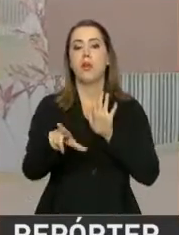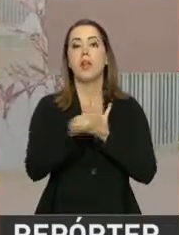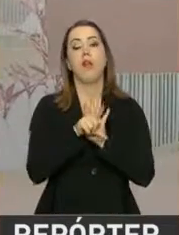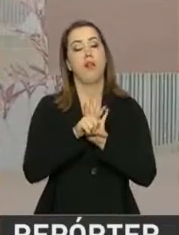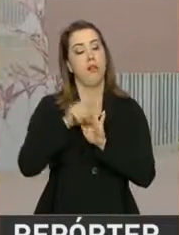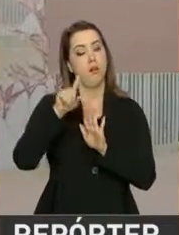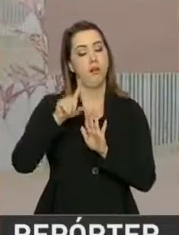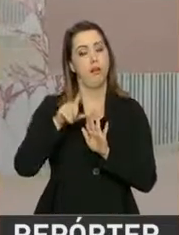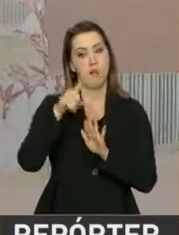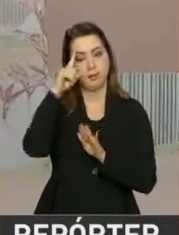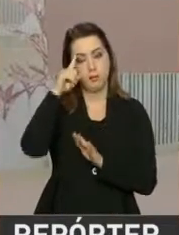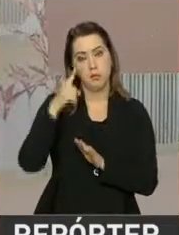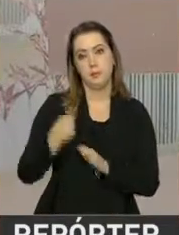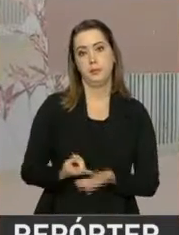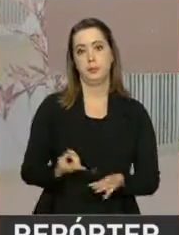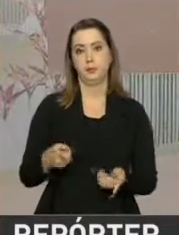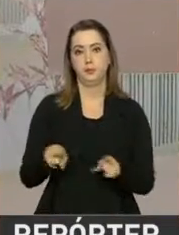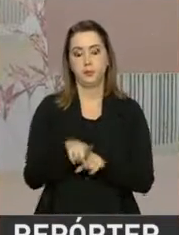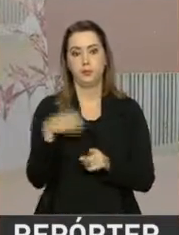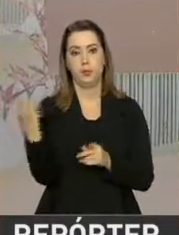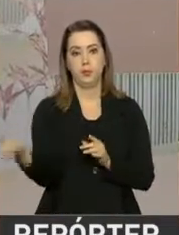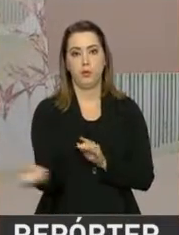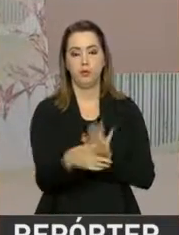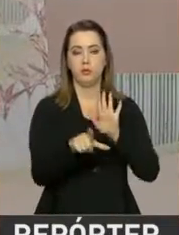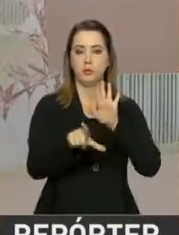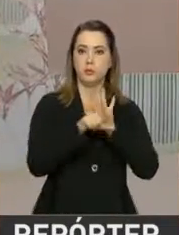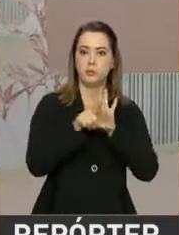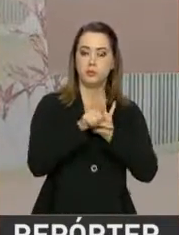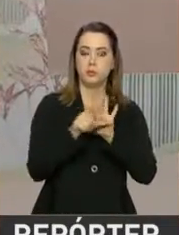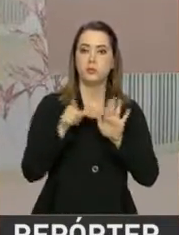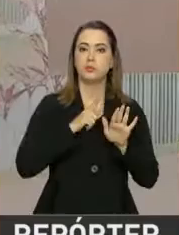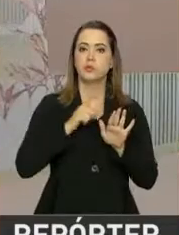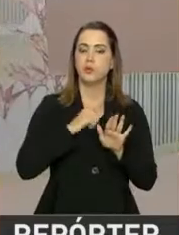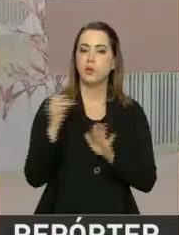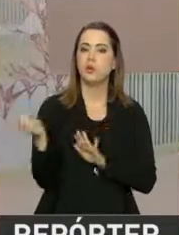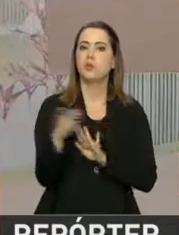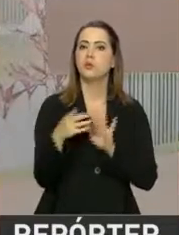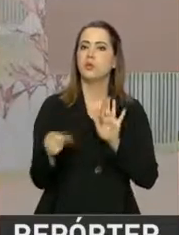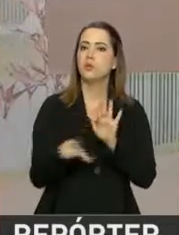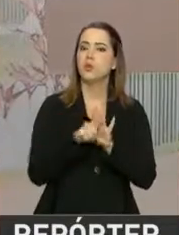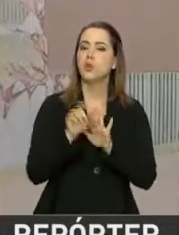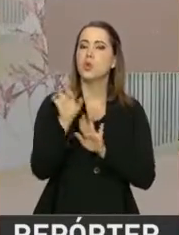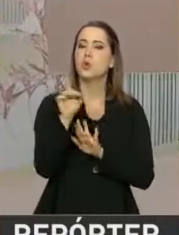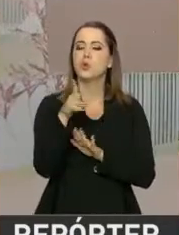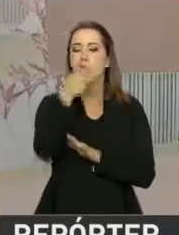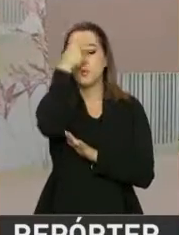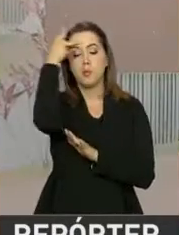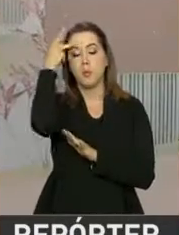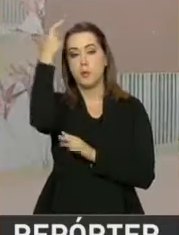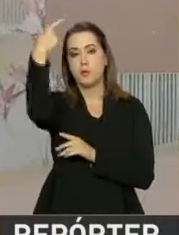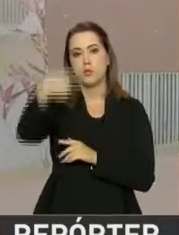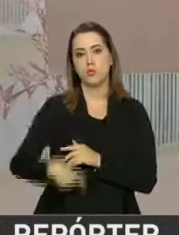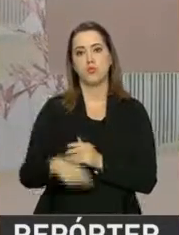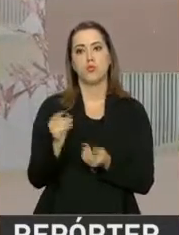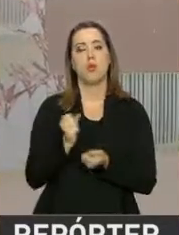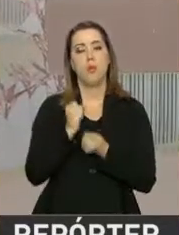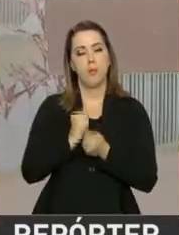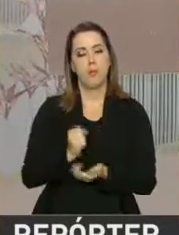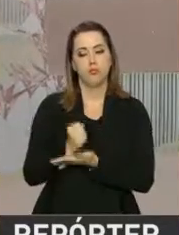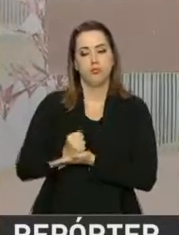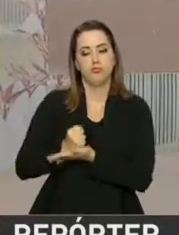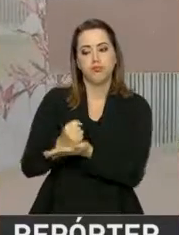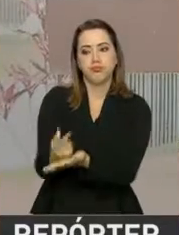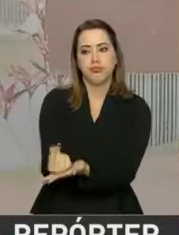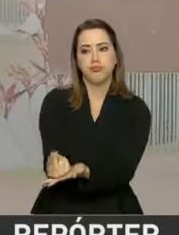legalmente permitidos a nova legislação estabelece que somente a pessoas físicas do em dinheiro para as campanhas